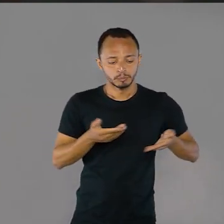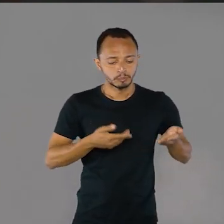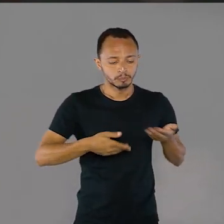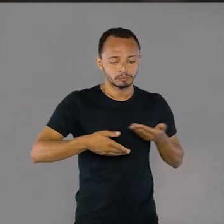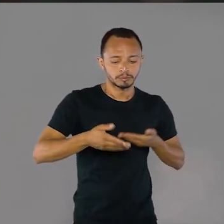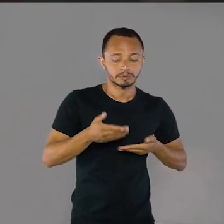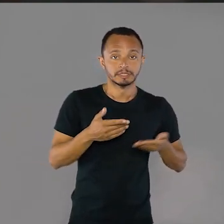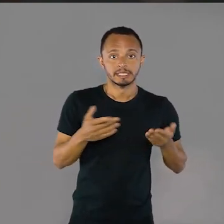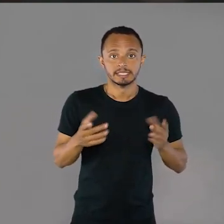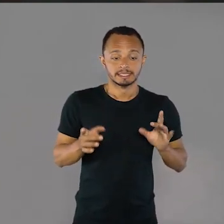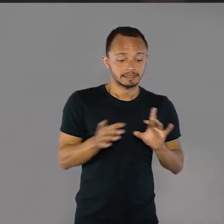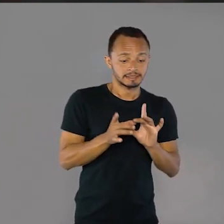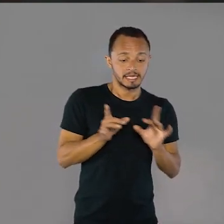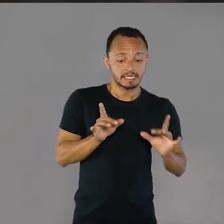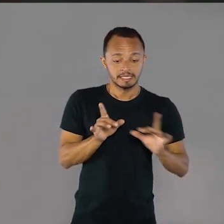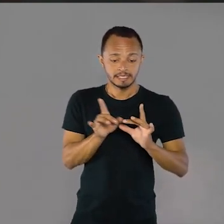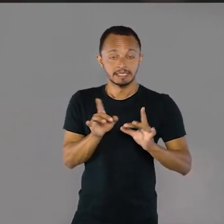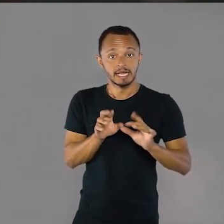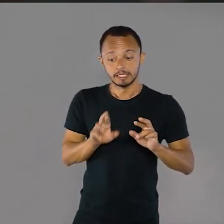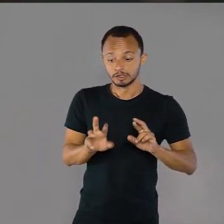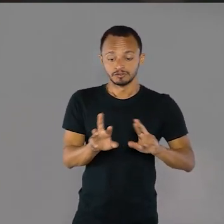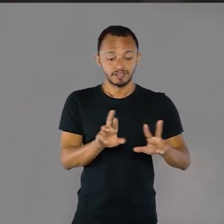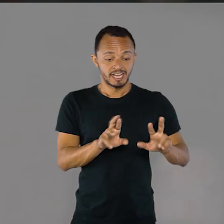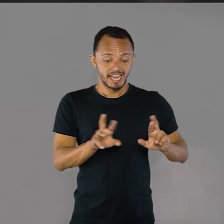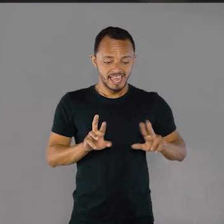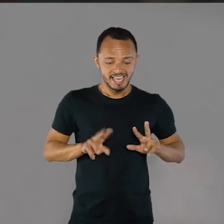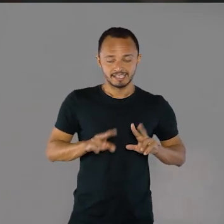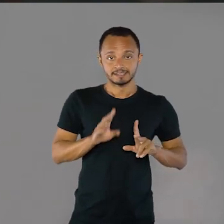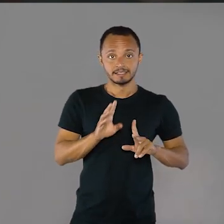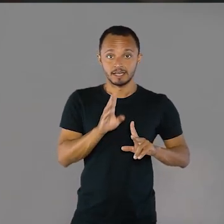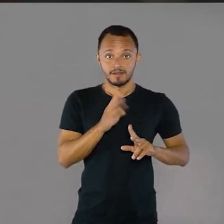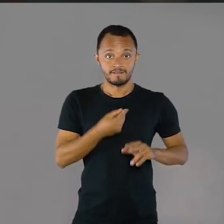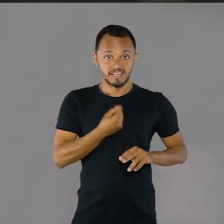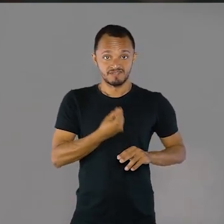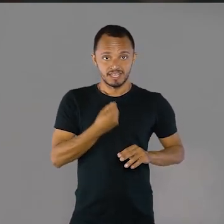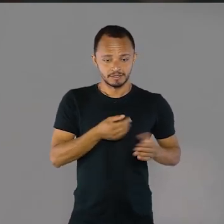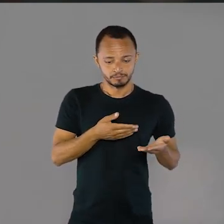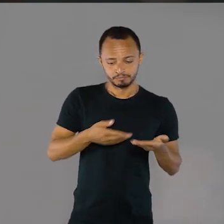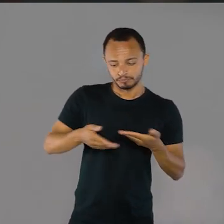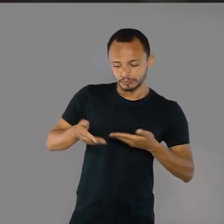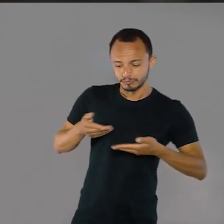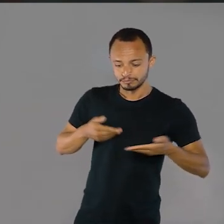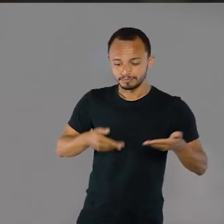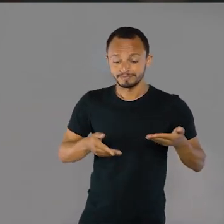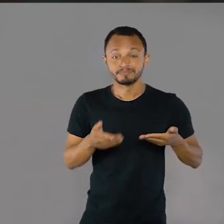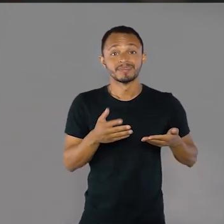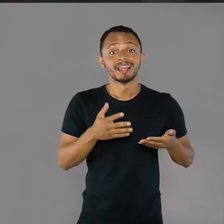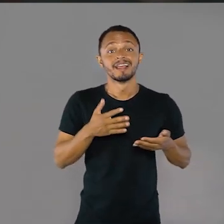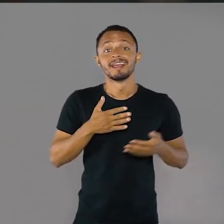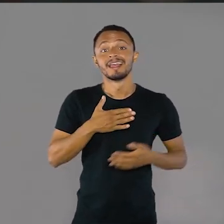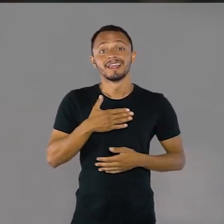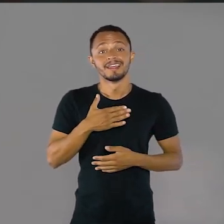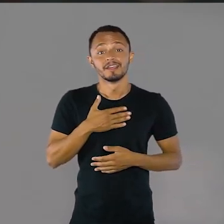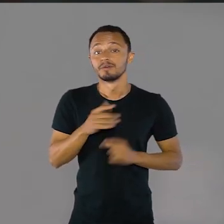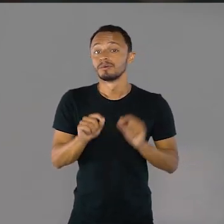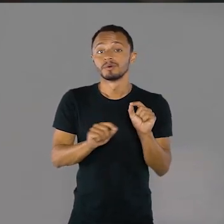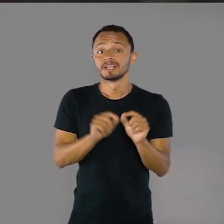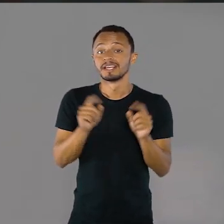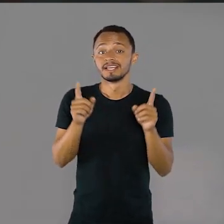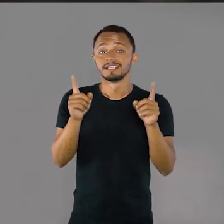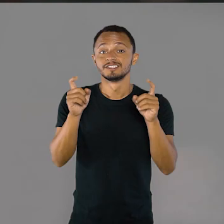inserir o indivíduo nas diferenças e na convivência. E eu tenho encontrado muita